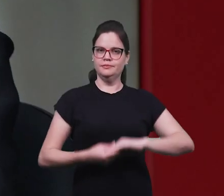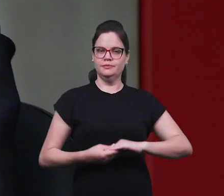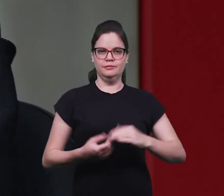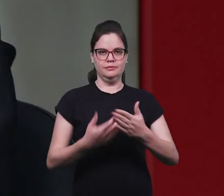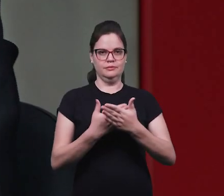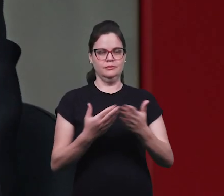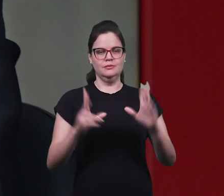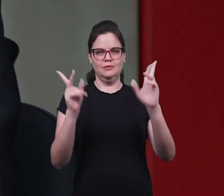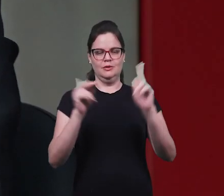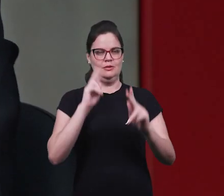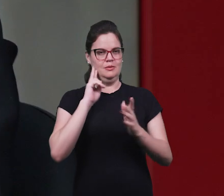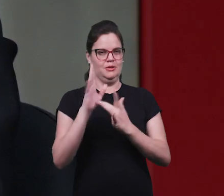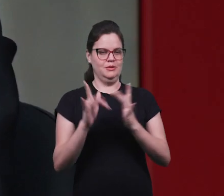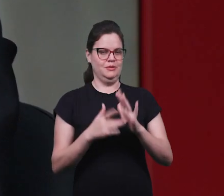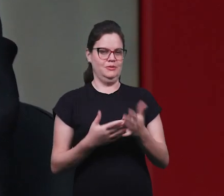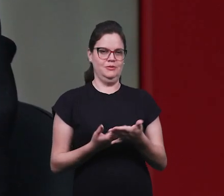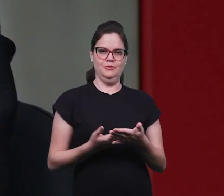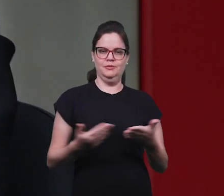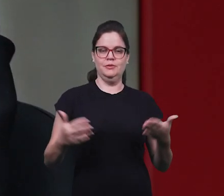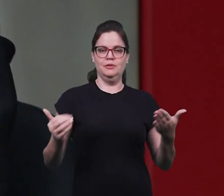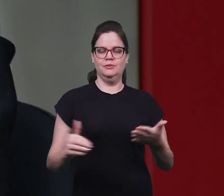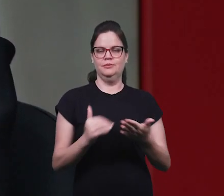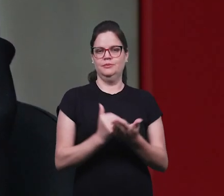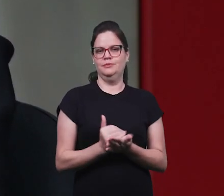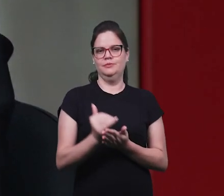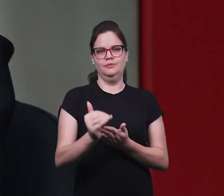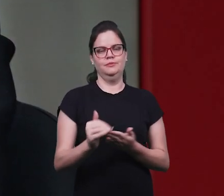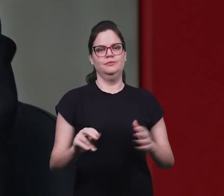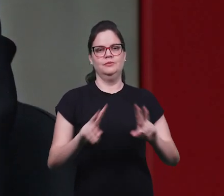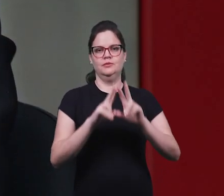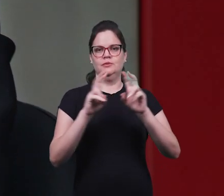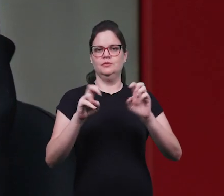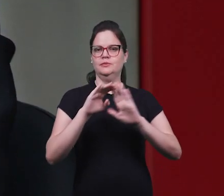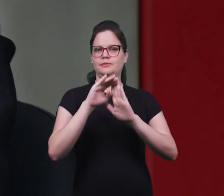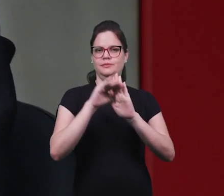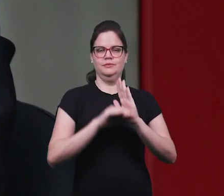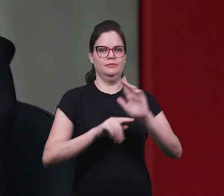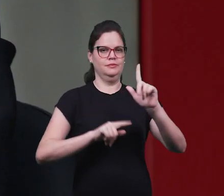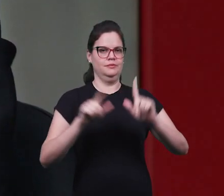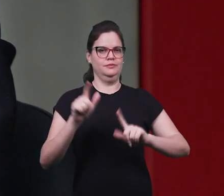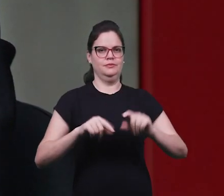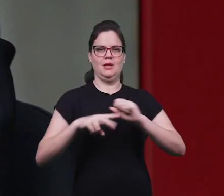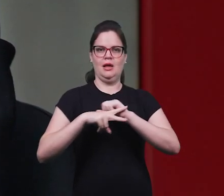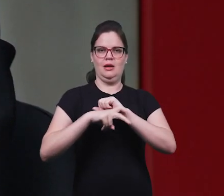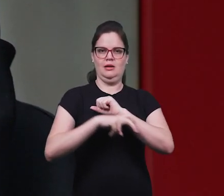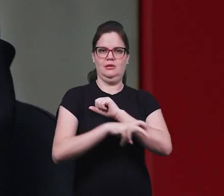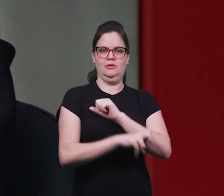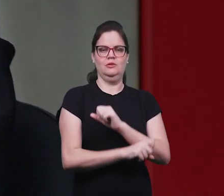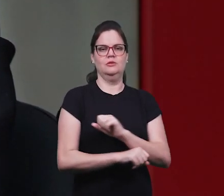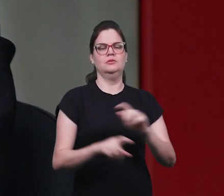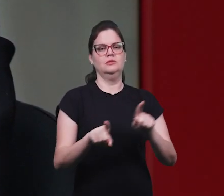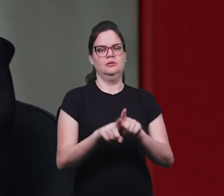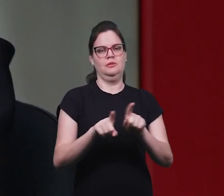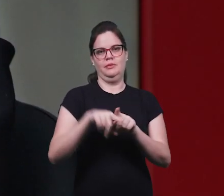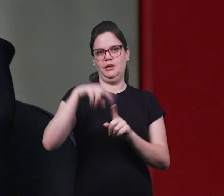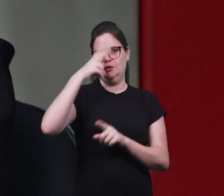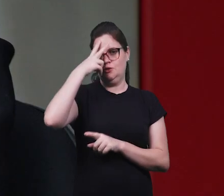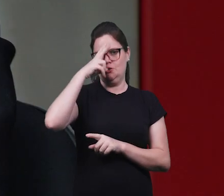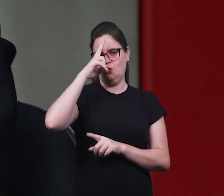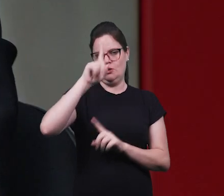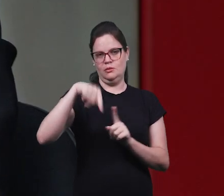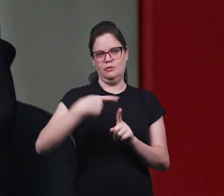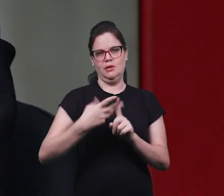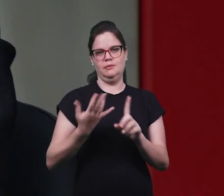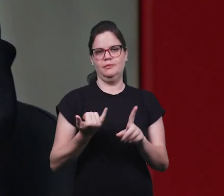A paz do Senhor a todos. Estamos dando início a mais um programa Arqueologia, o